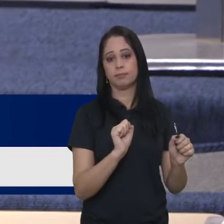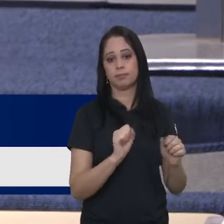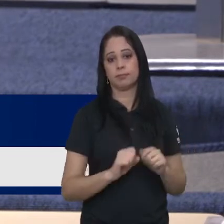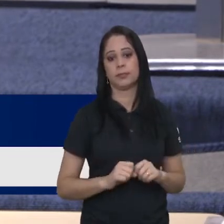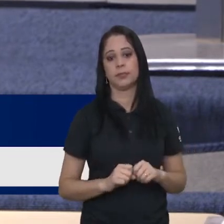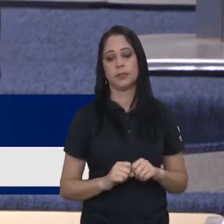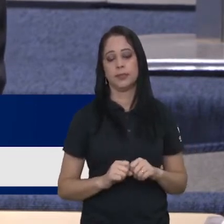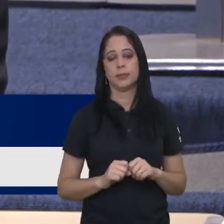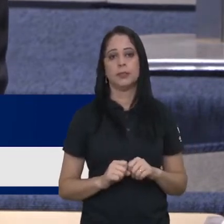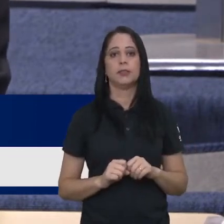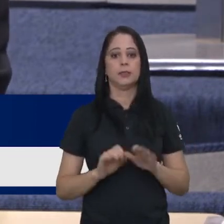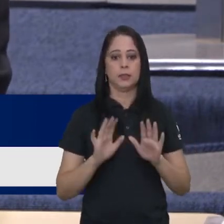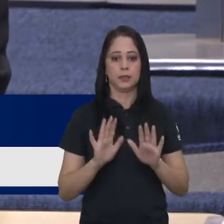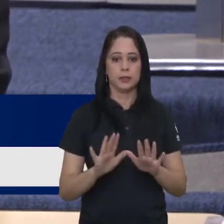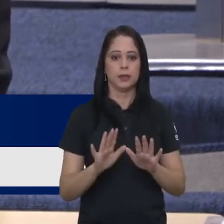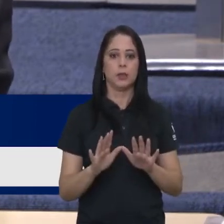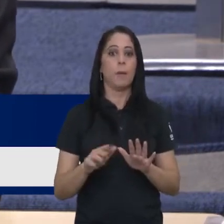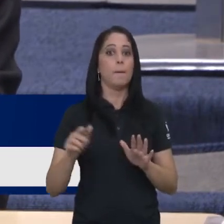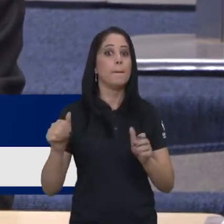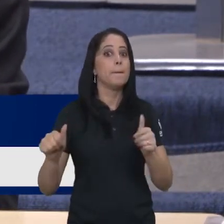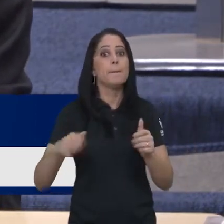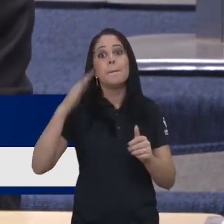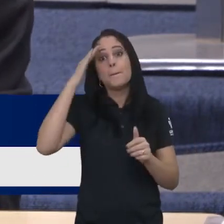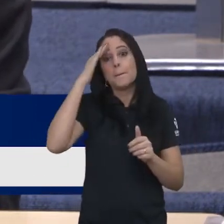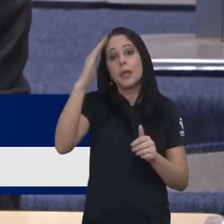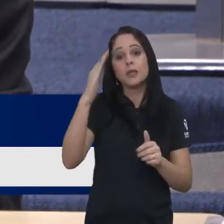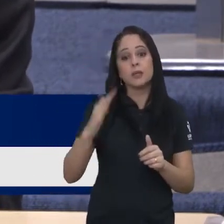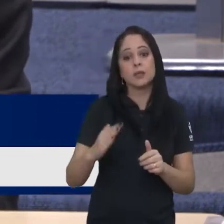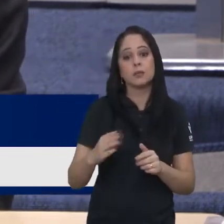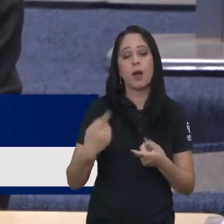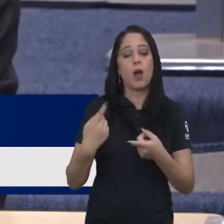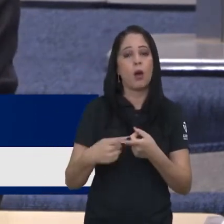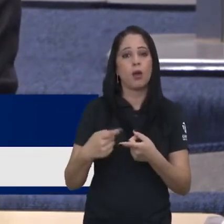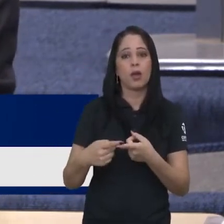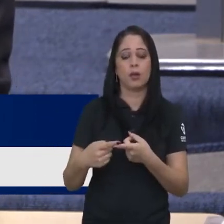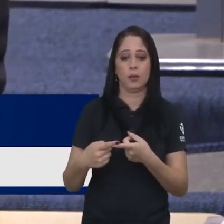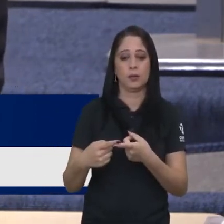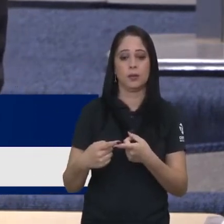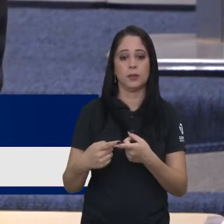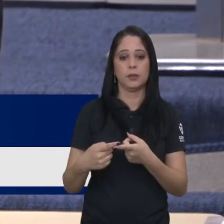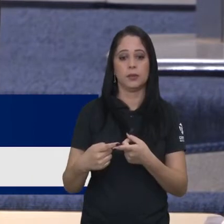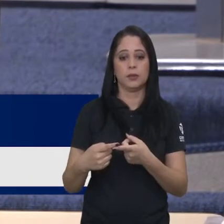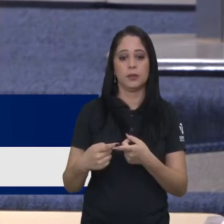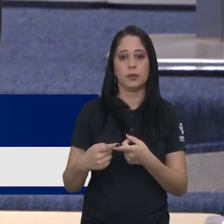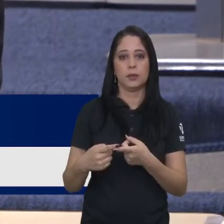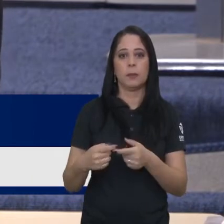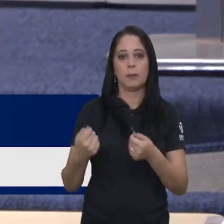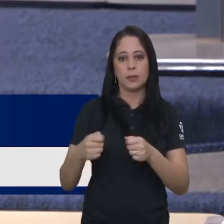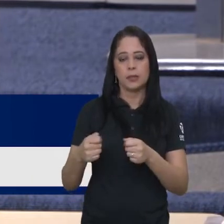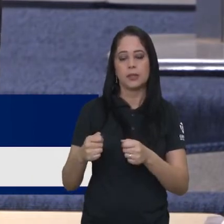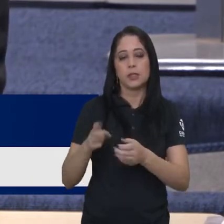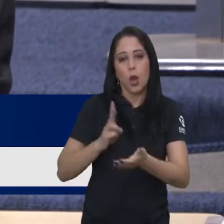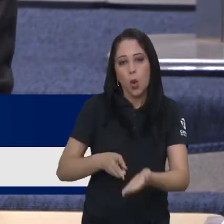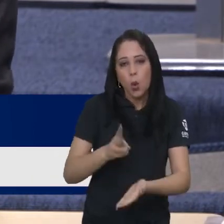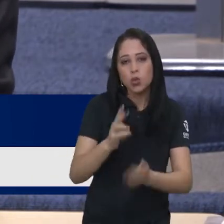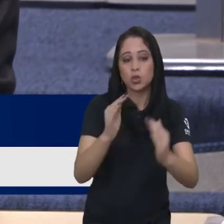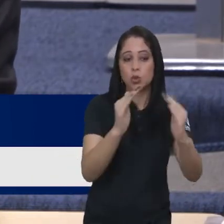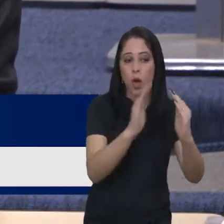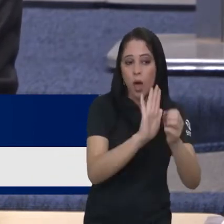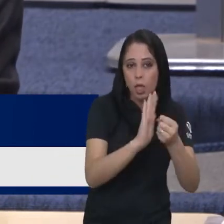atendimento habitacional. A gente sustenta que prioritariamente as pessoas, por causa dos vínculos, elas devem permanecer no próprio bairro.